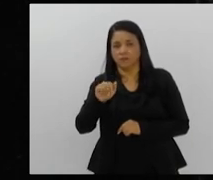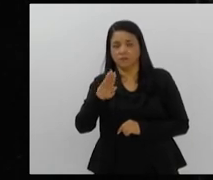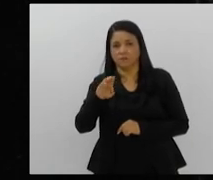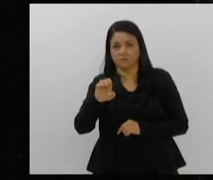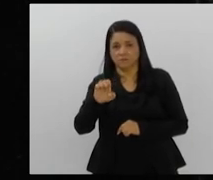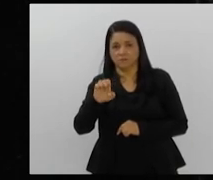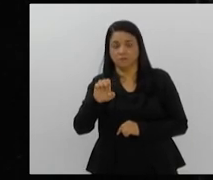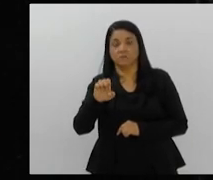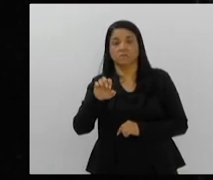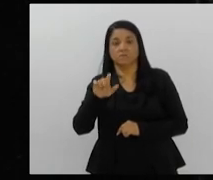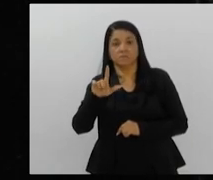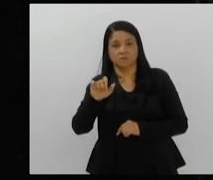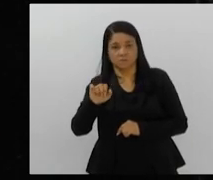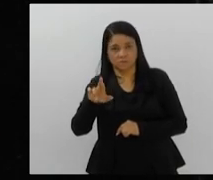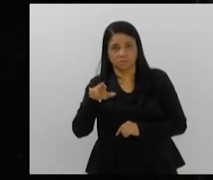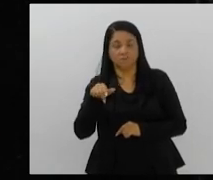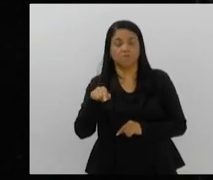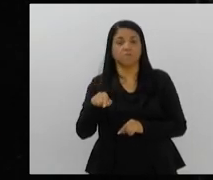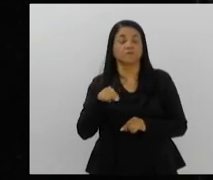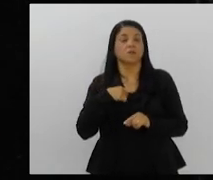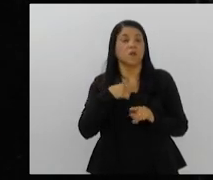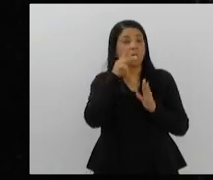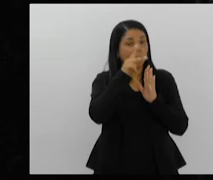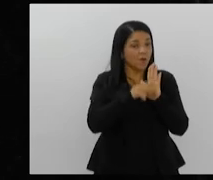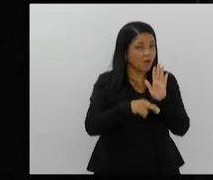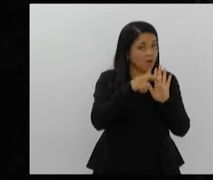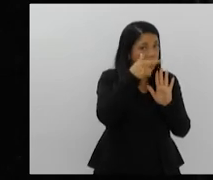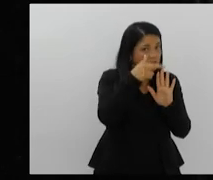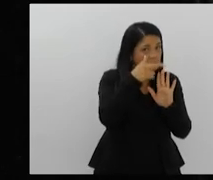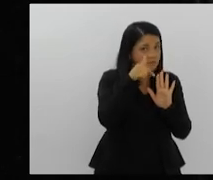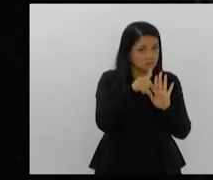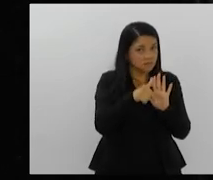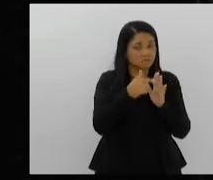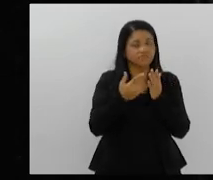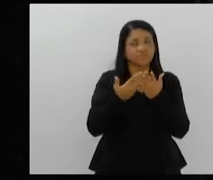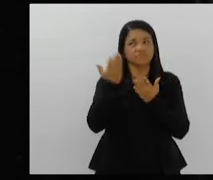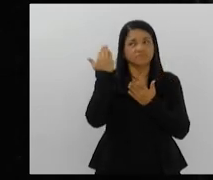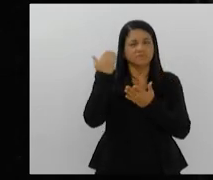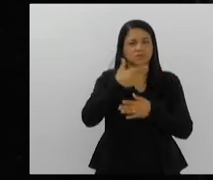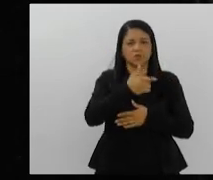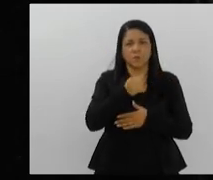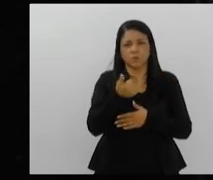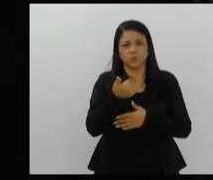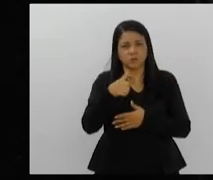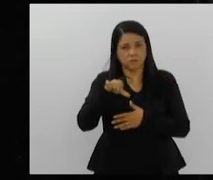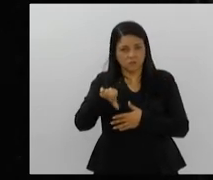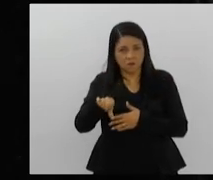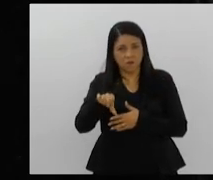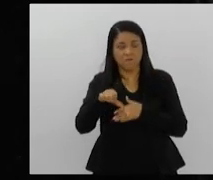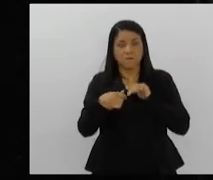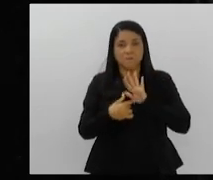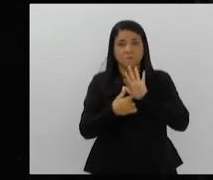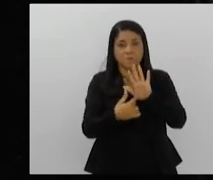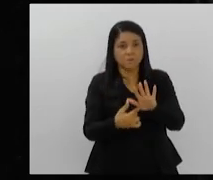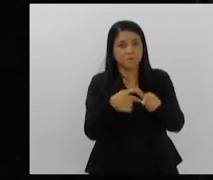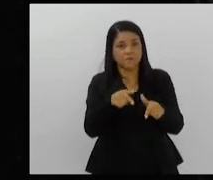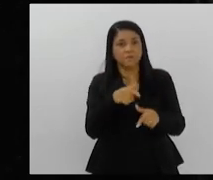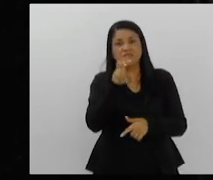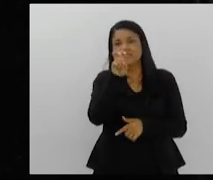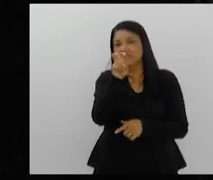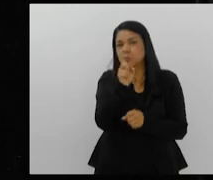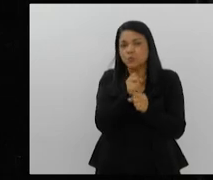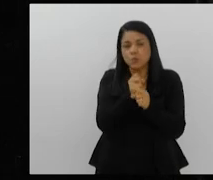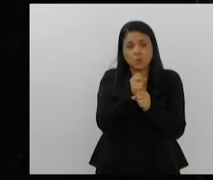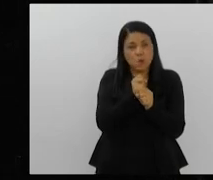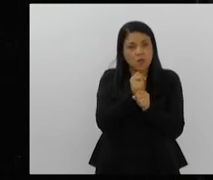óbvio, esse foi um projeto de resolução que nós apresentamos lá atrás, em 2019, ou seja, 5 anos que a gente